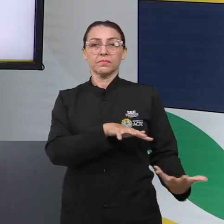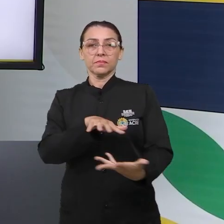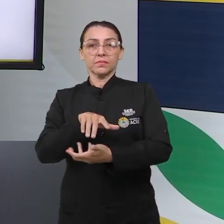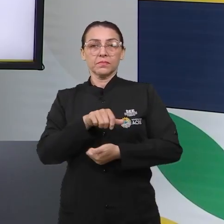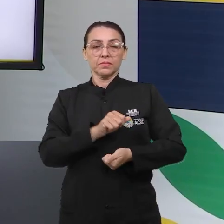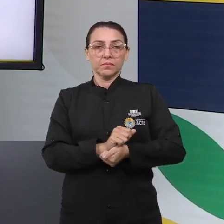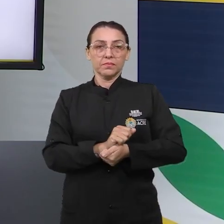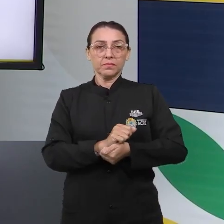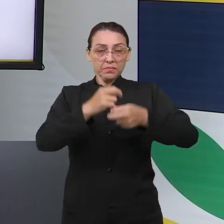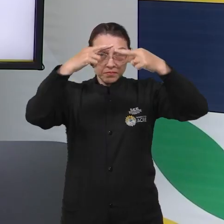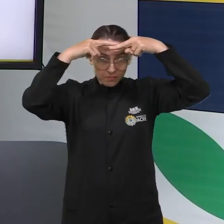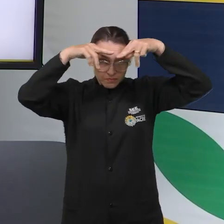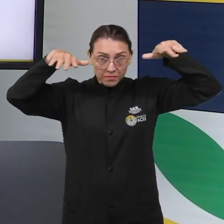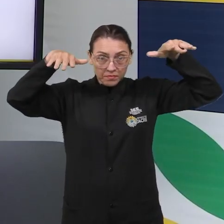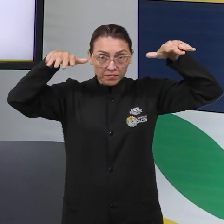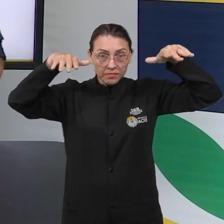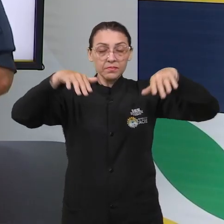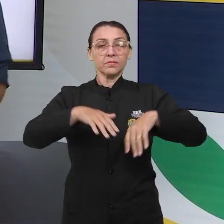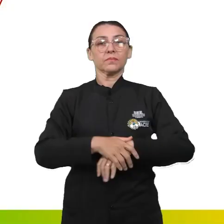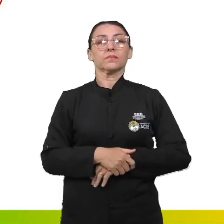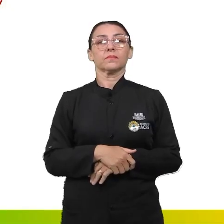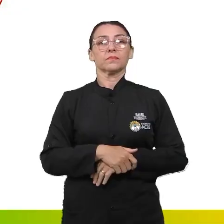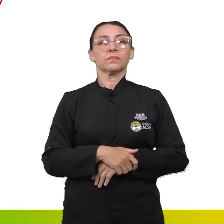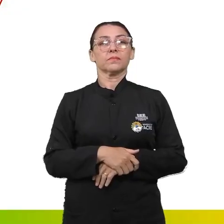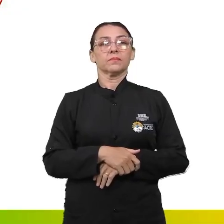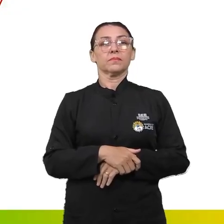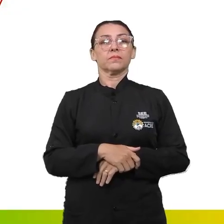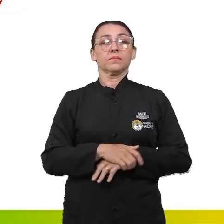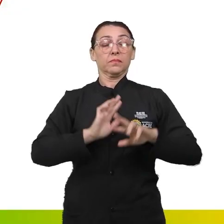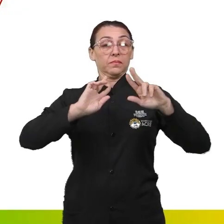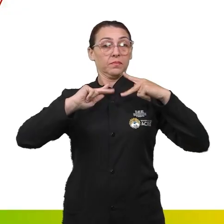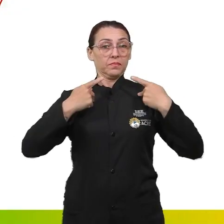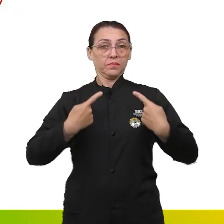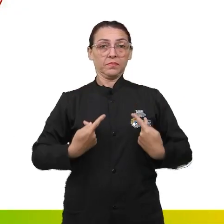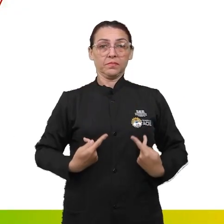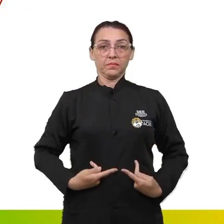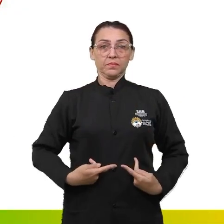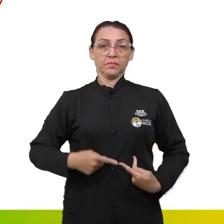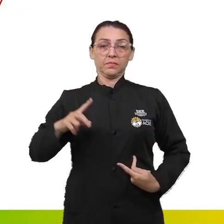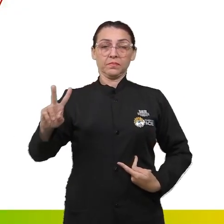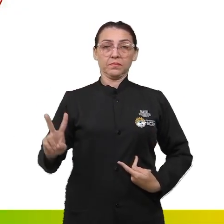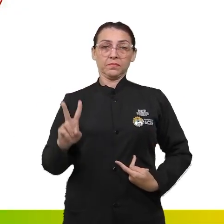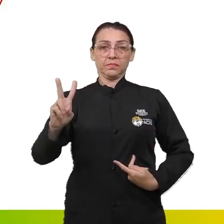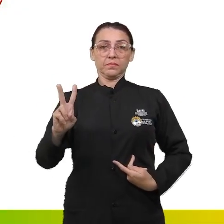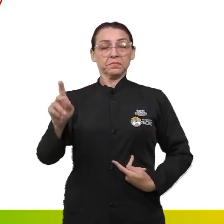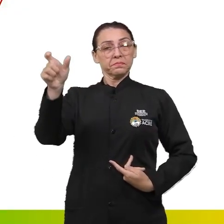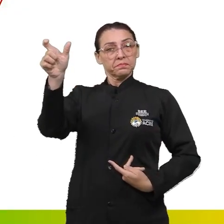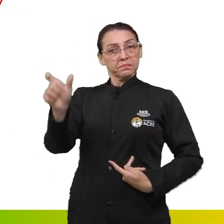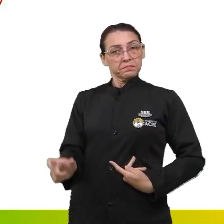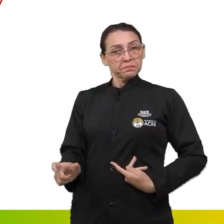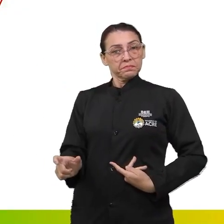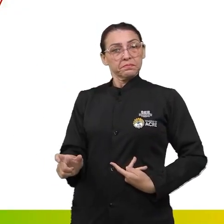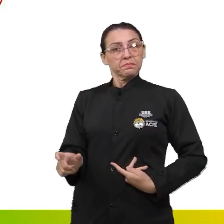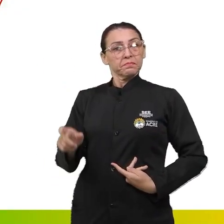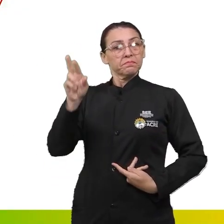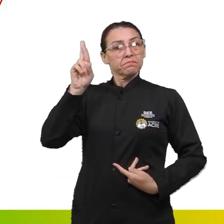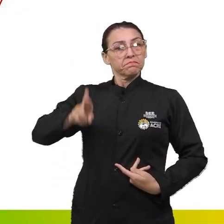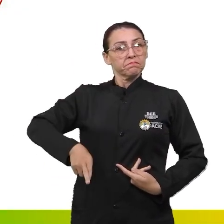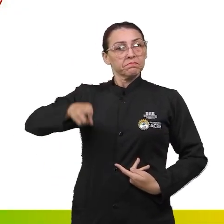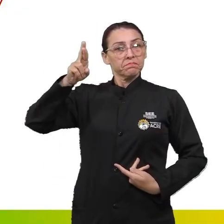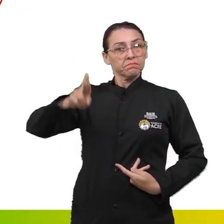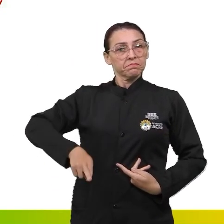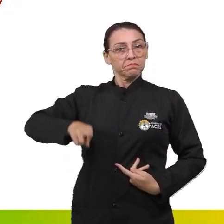certo? No Renascimento. O humanismo, então, ele valorizou o